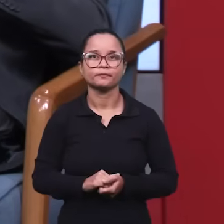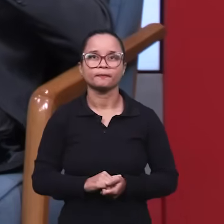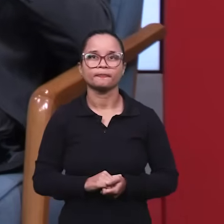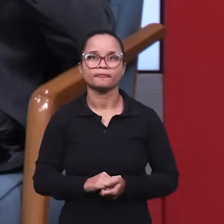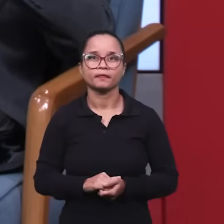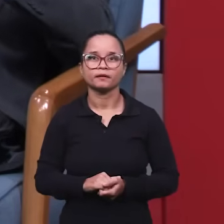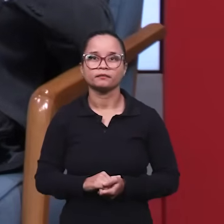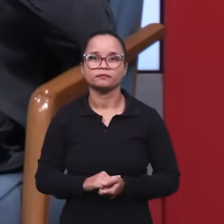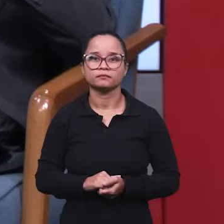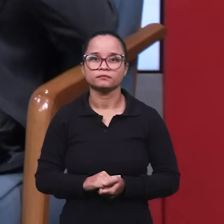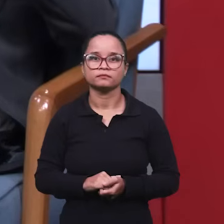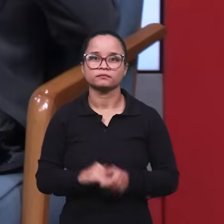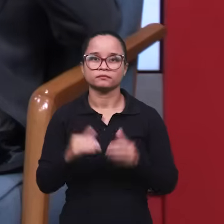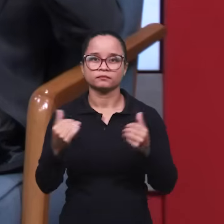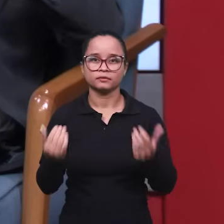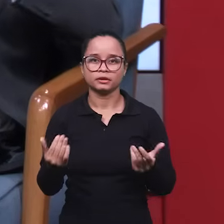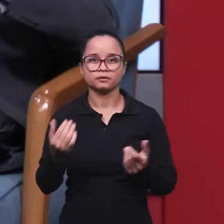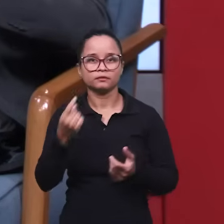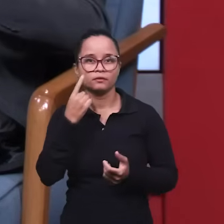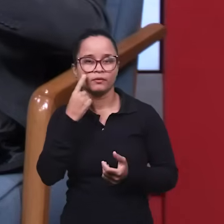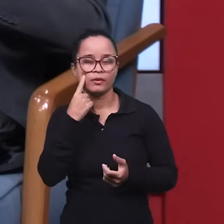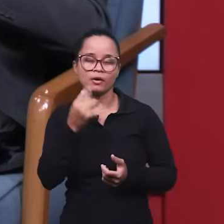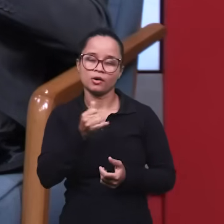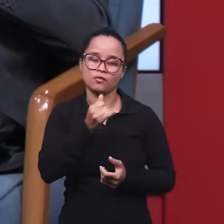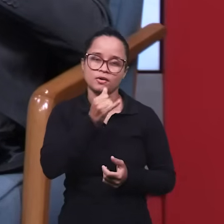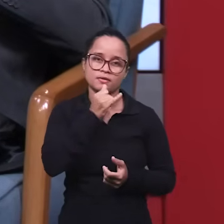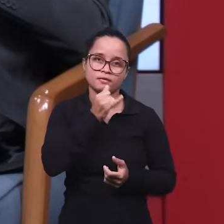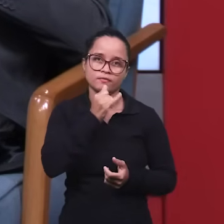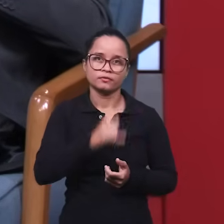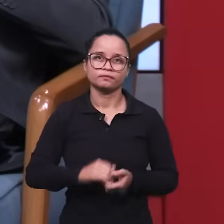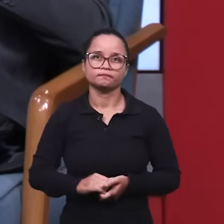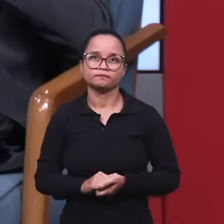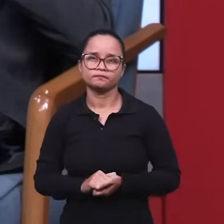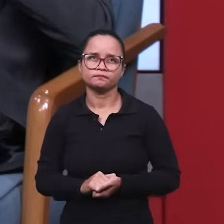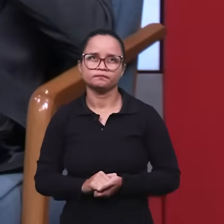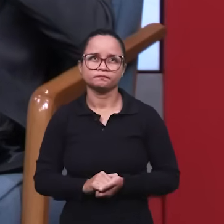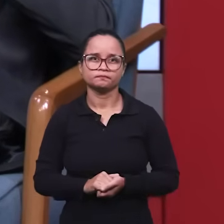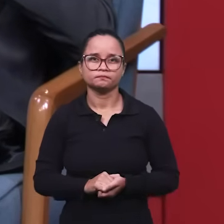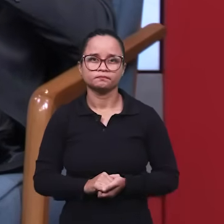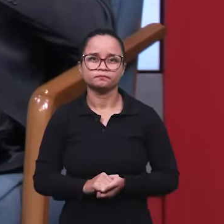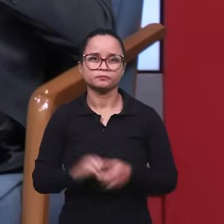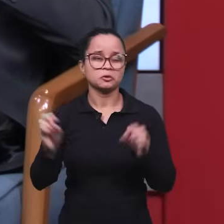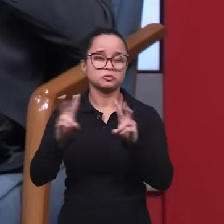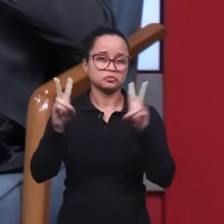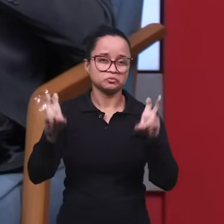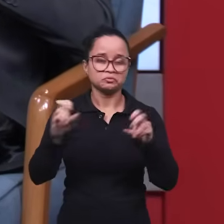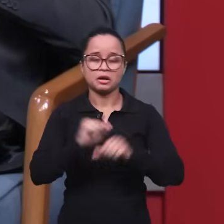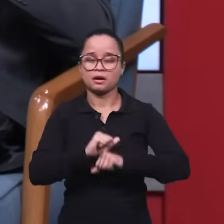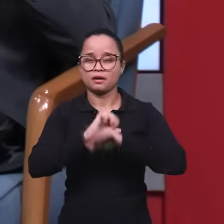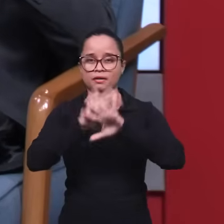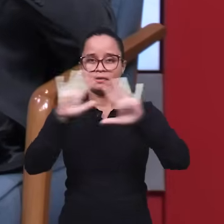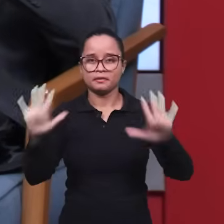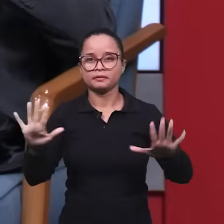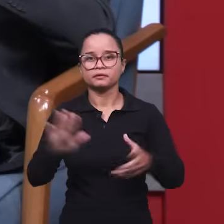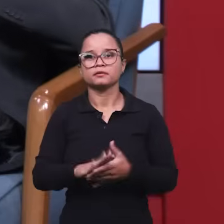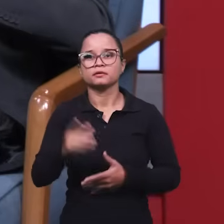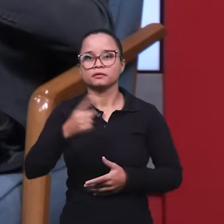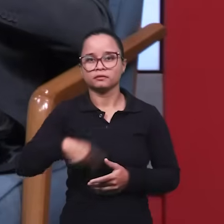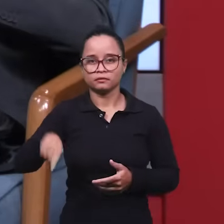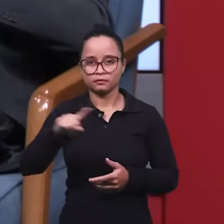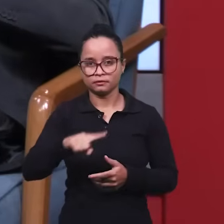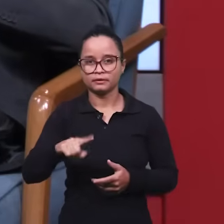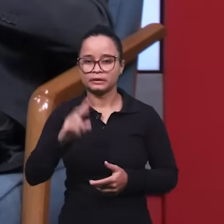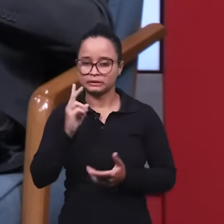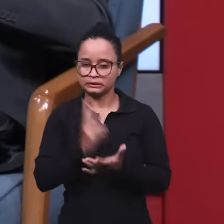você... Vamos dar um exemplo aqui sobre isso. Um exemplo claro que